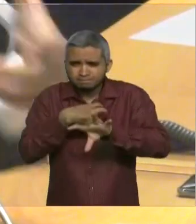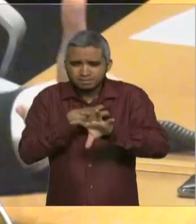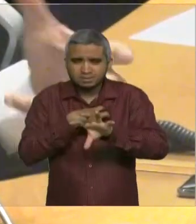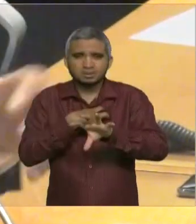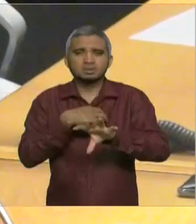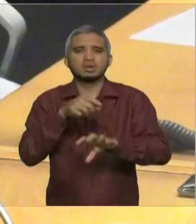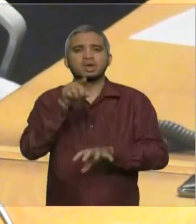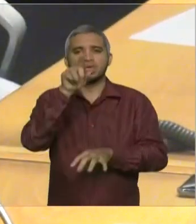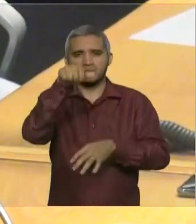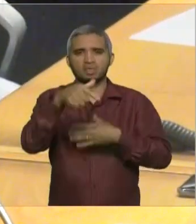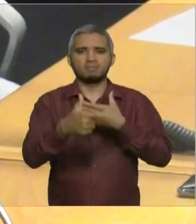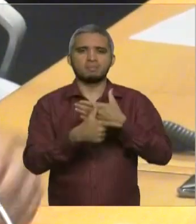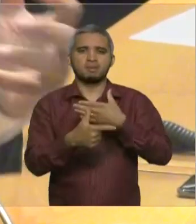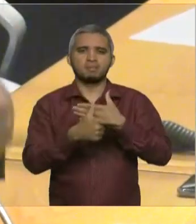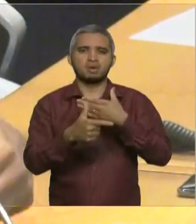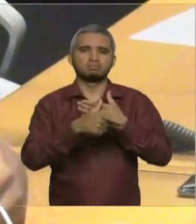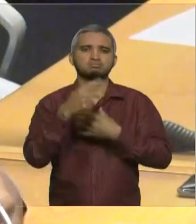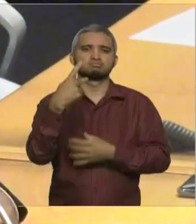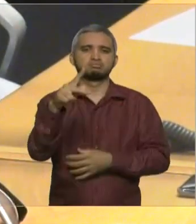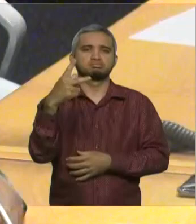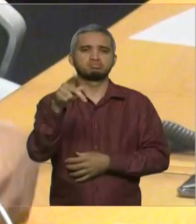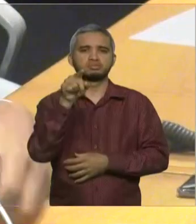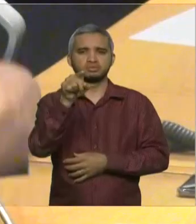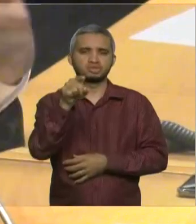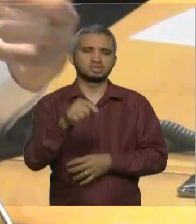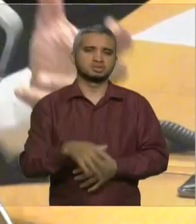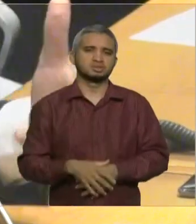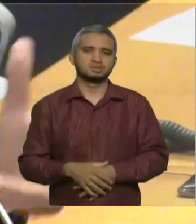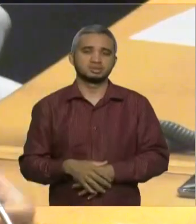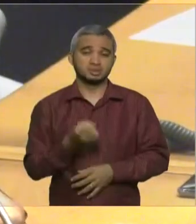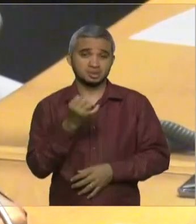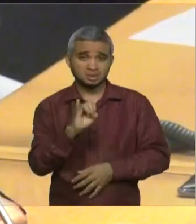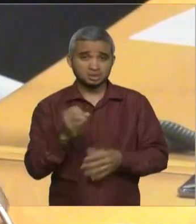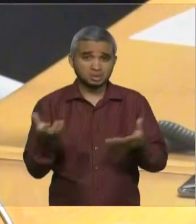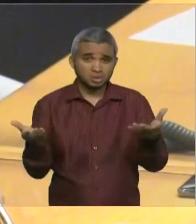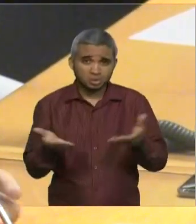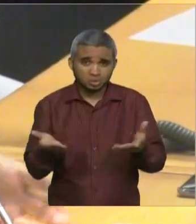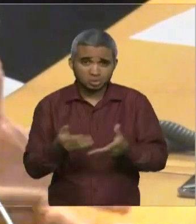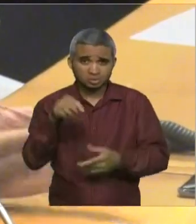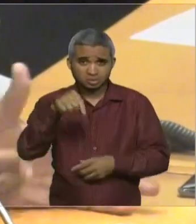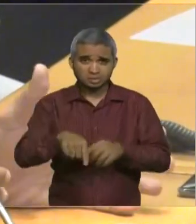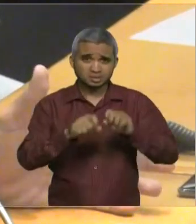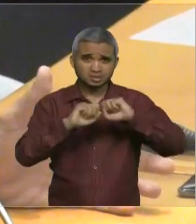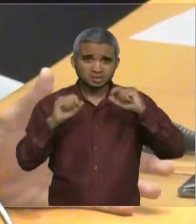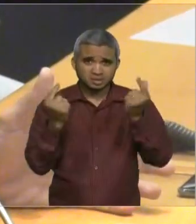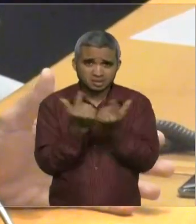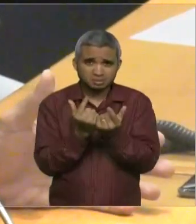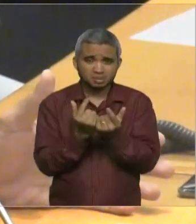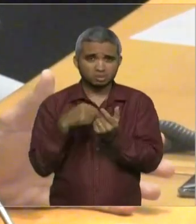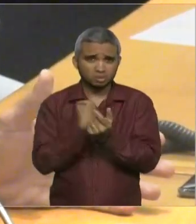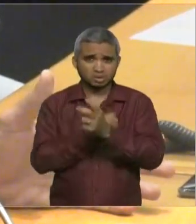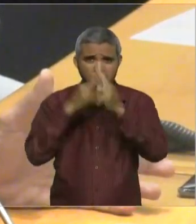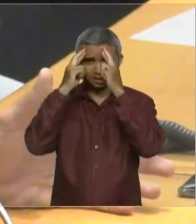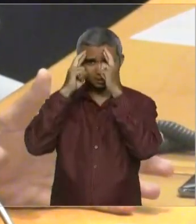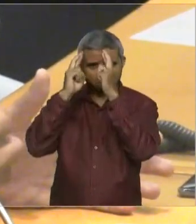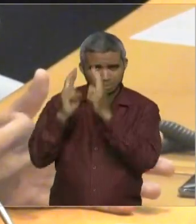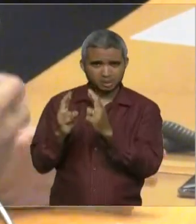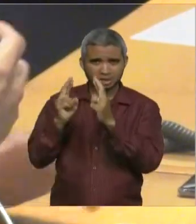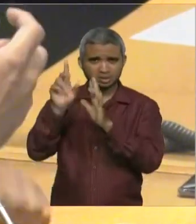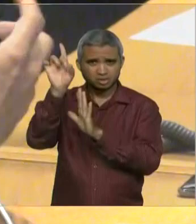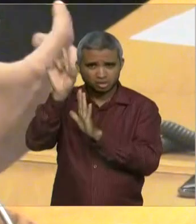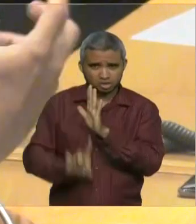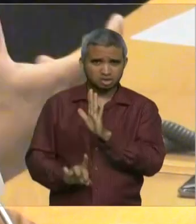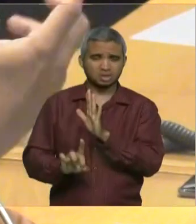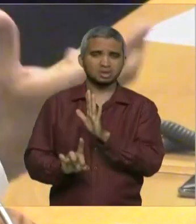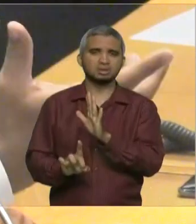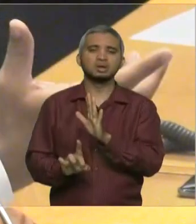dessa concepção nossa. Se essa casa hoje ela se aprofunda mais em respeitar esses direitos, você foi a